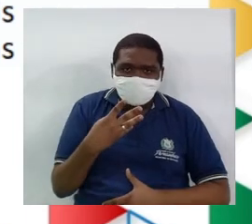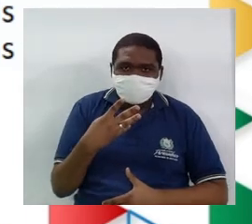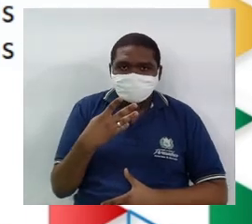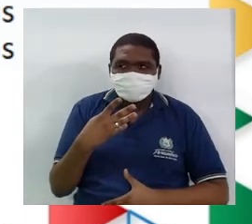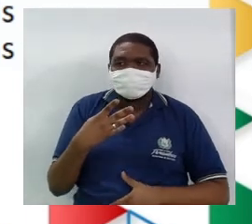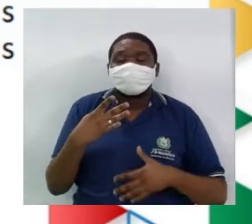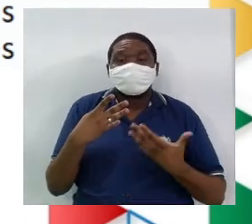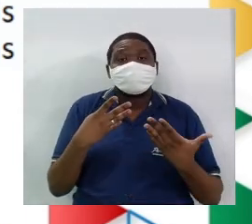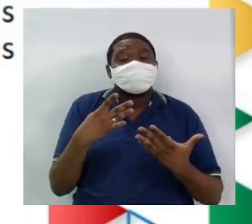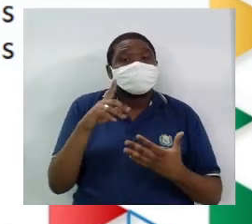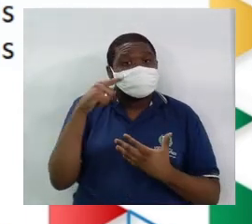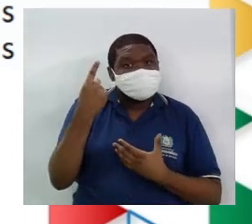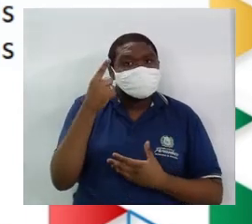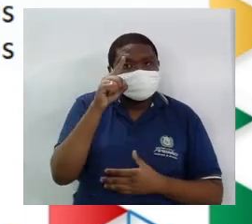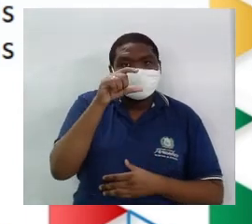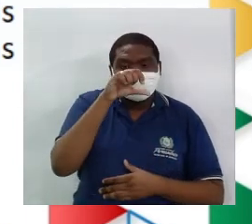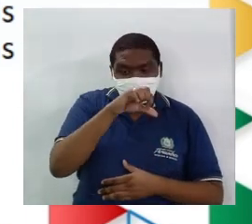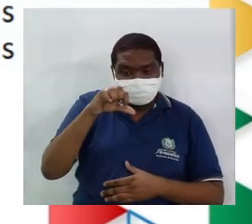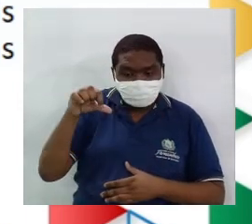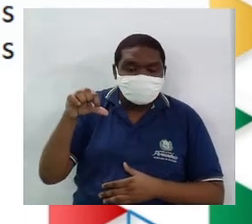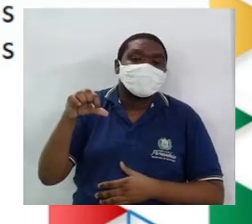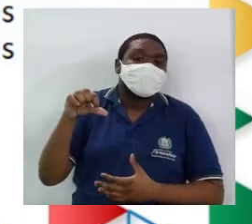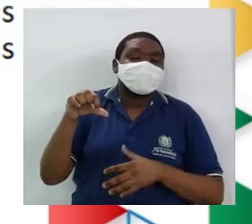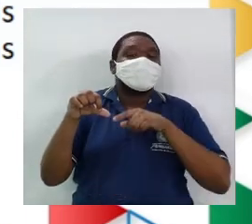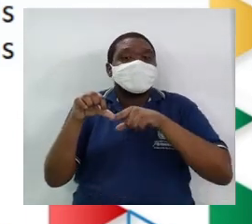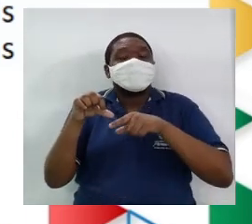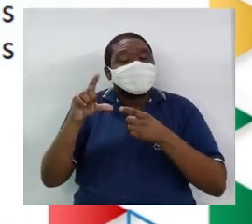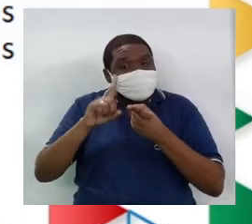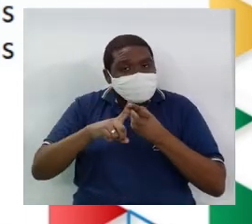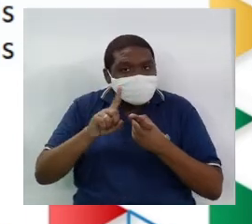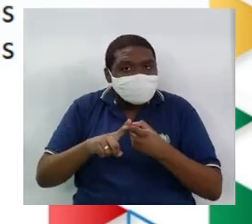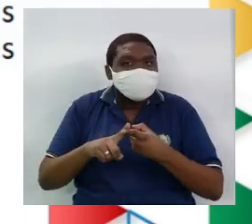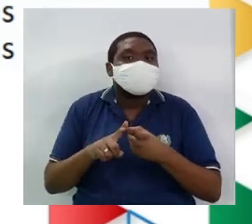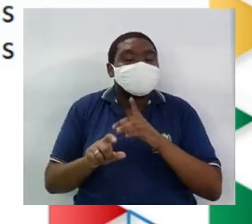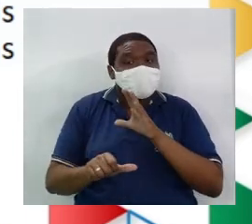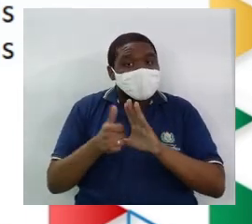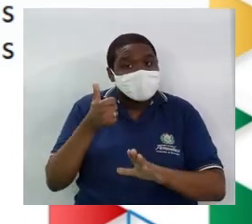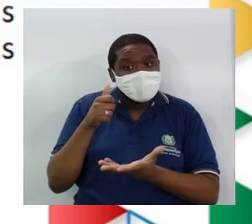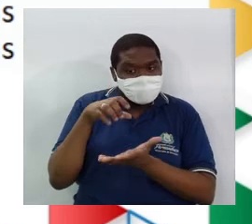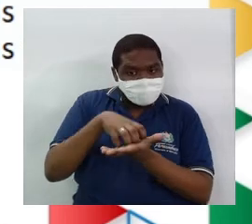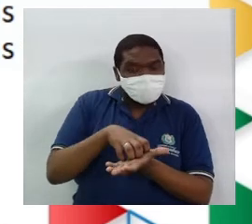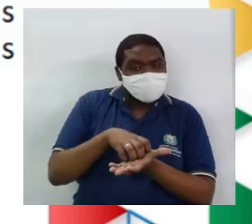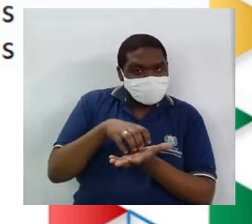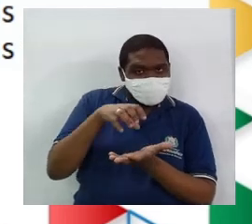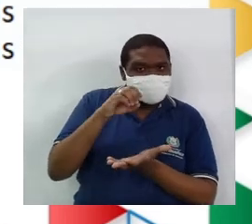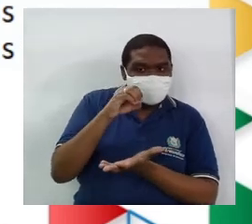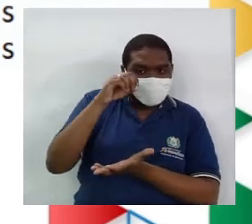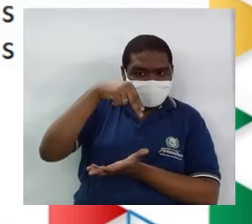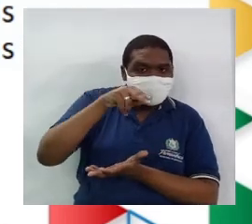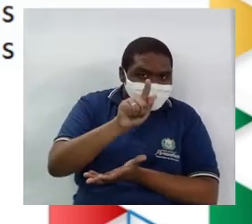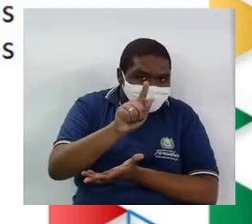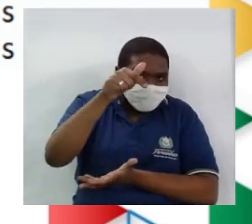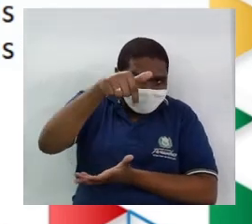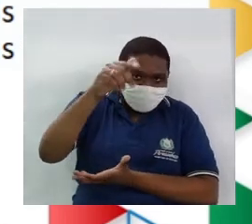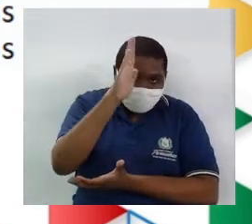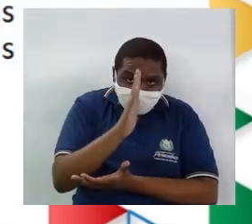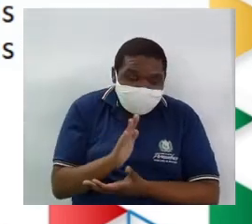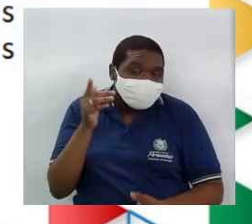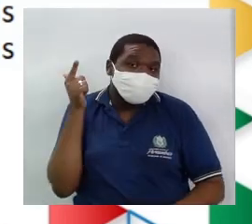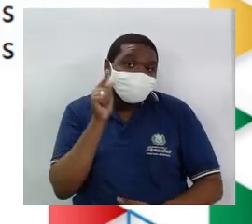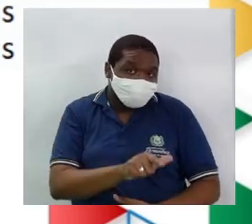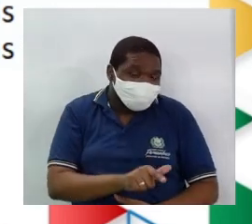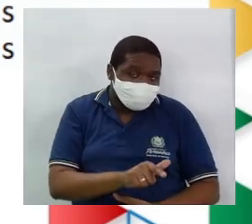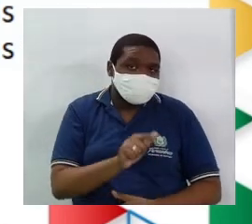1994. Em 99, tornou-se também a primeira ONG do Brasil a conquistar